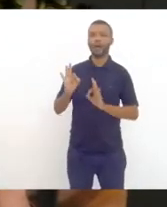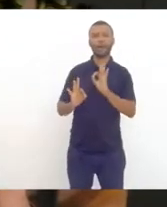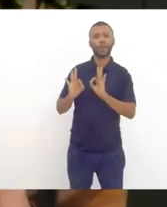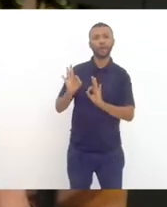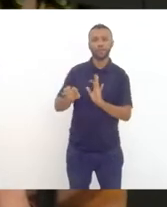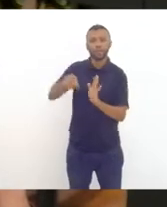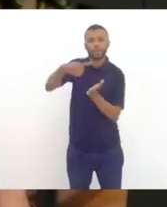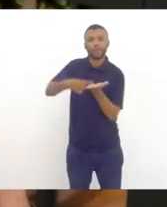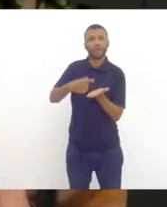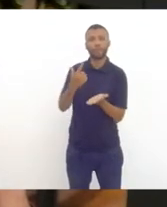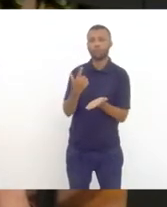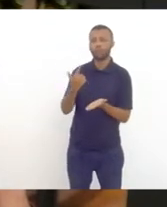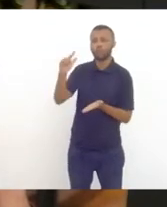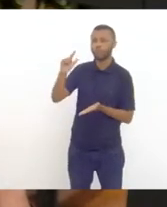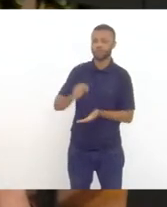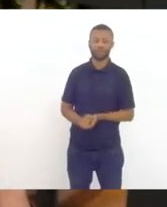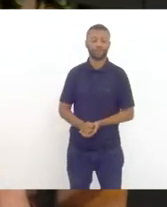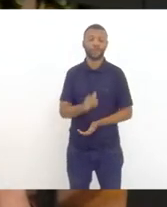O decreto